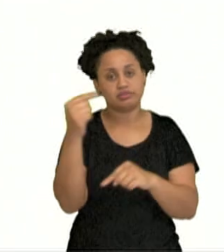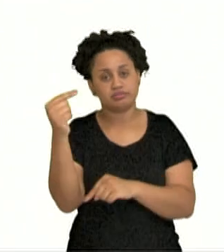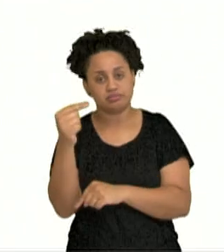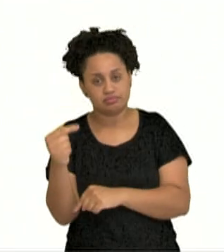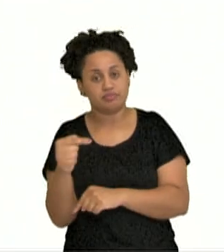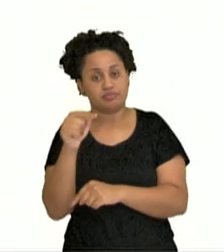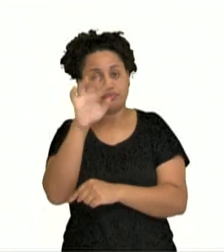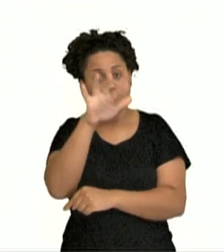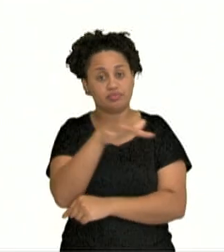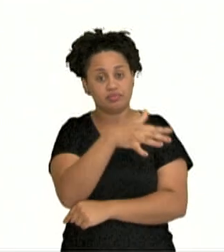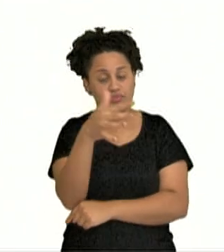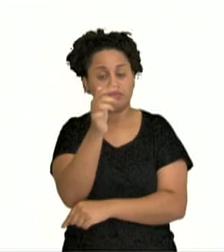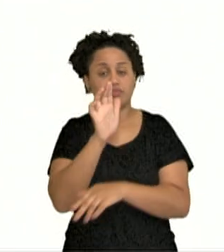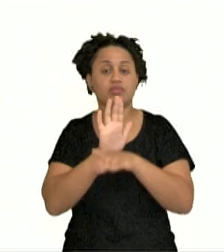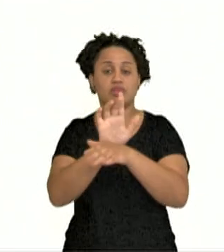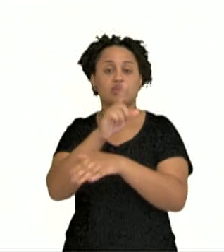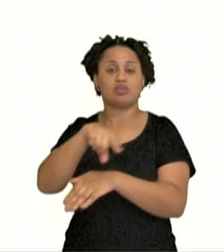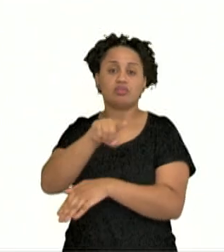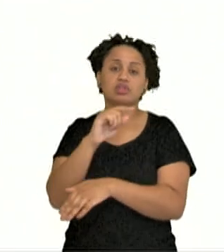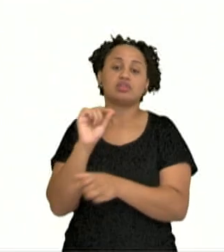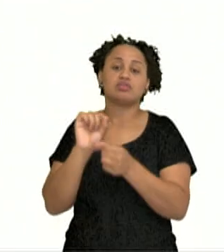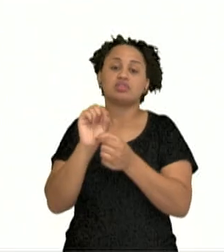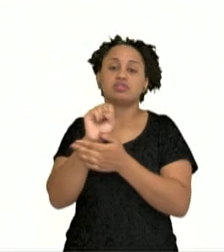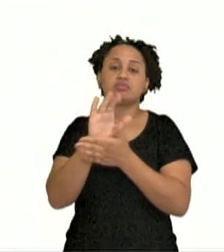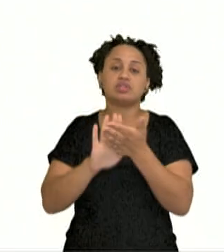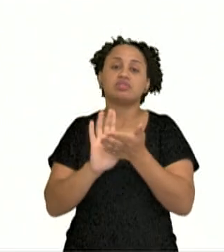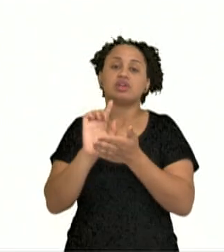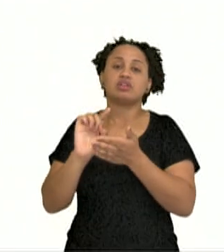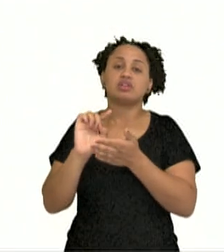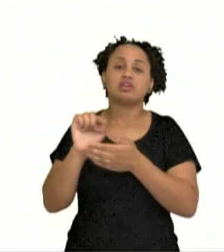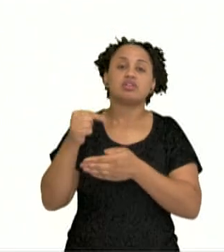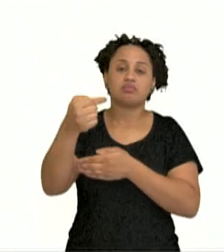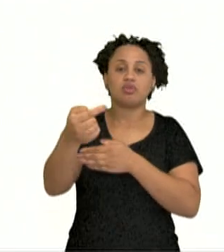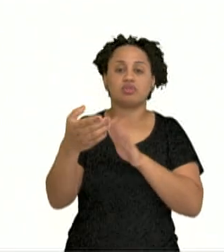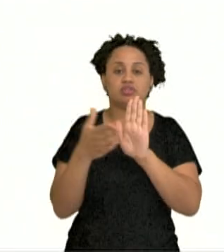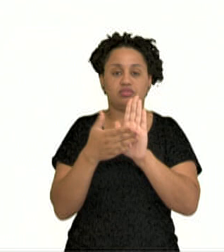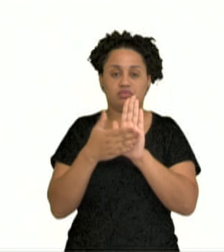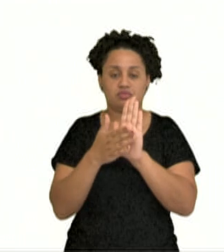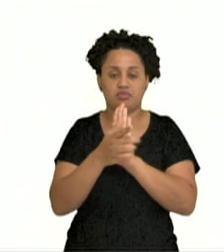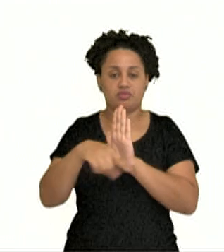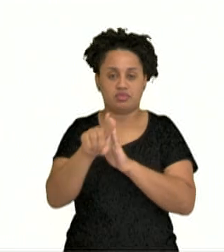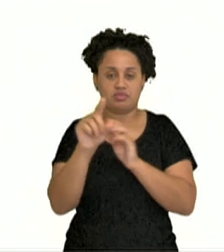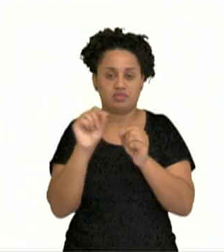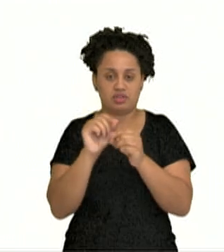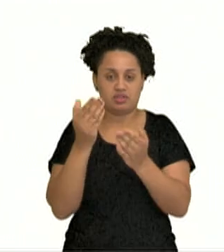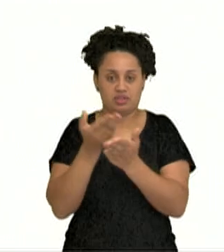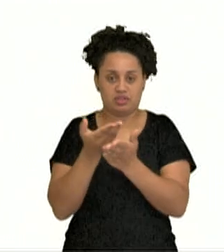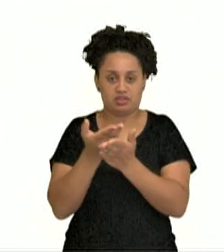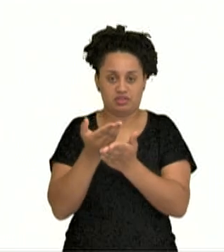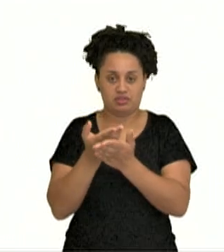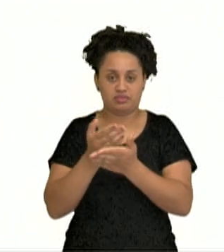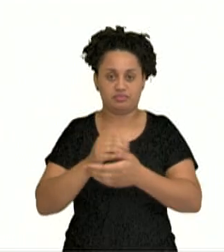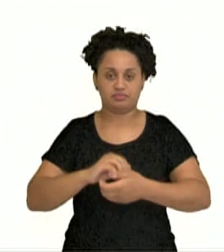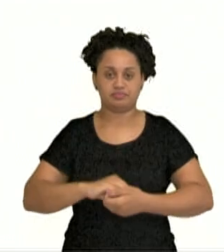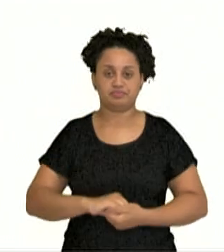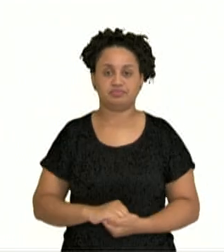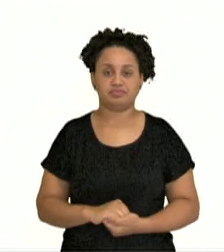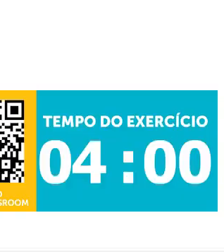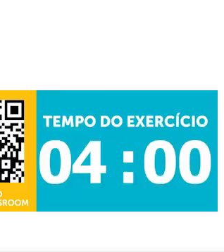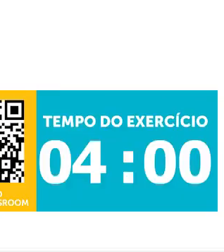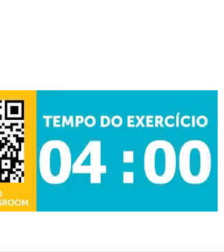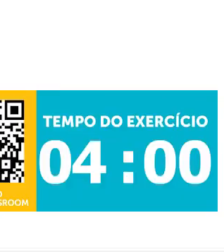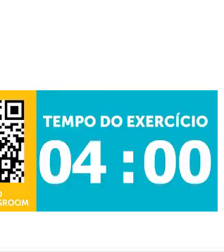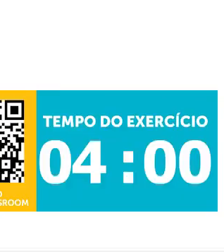Essa tabela vai ajudar vocês a fazerem uma atividade que eu vou propor para vocês mais adiante, ainda nessa aula.